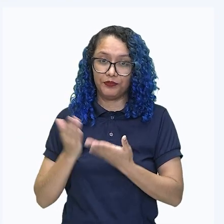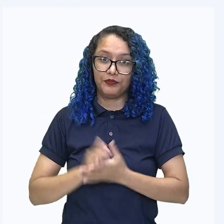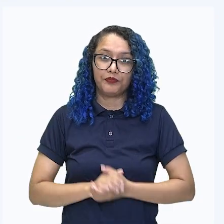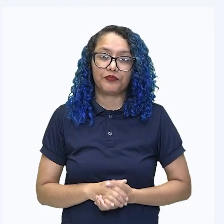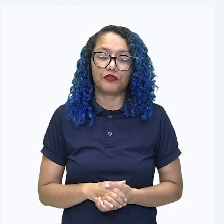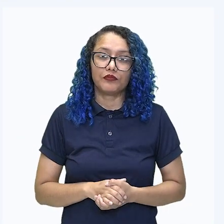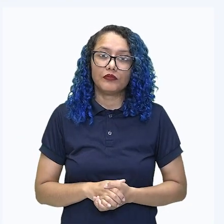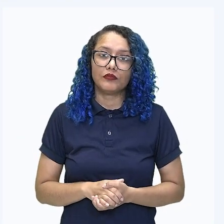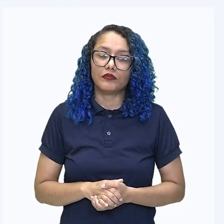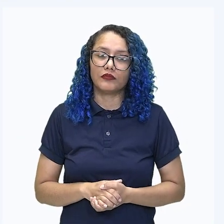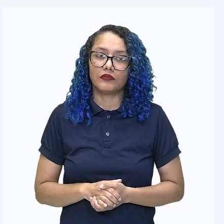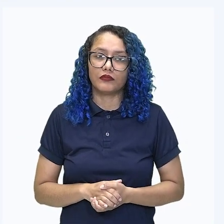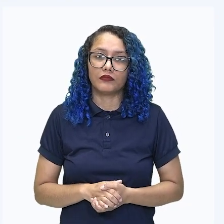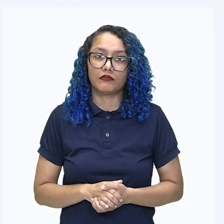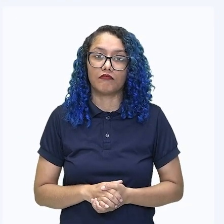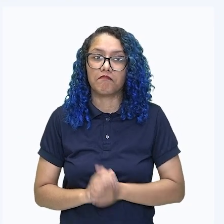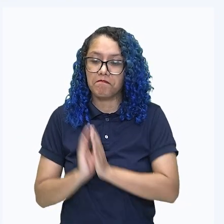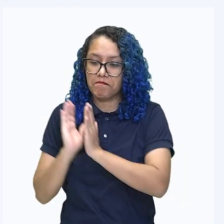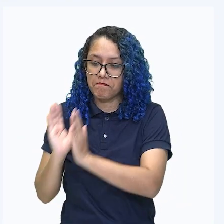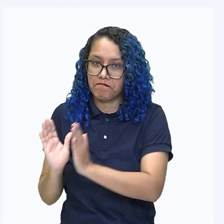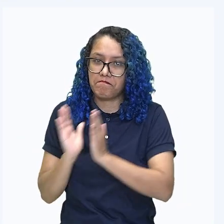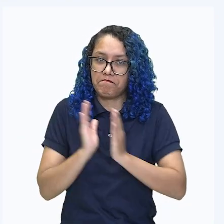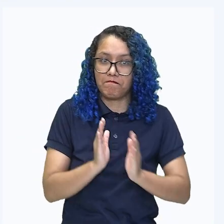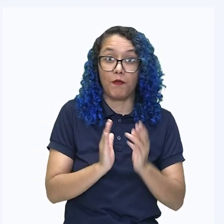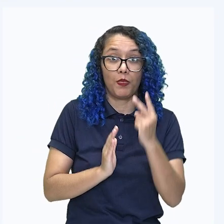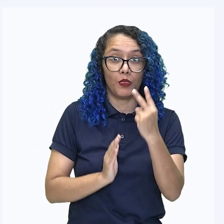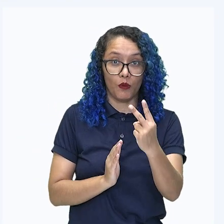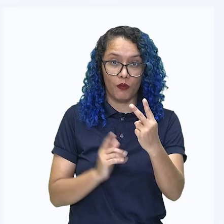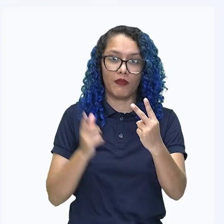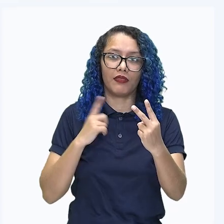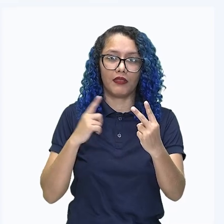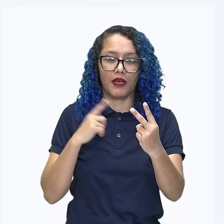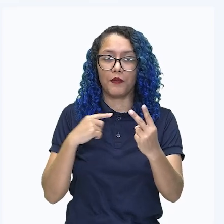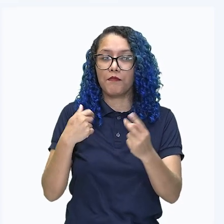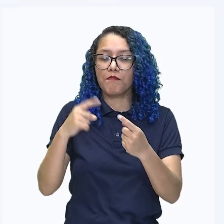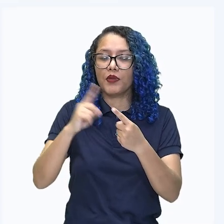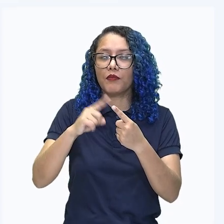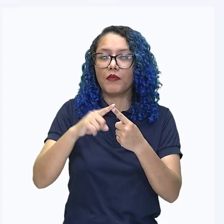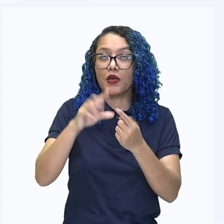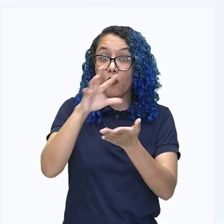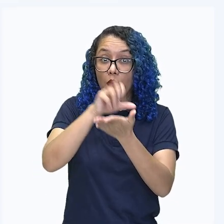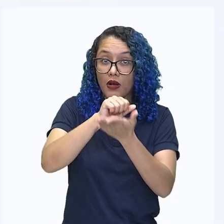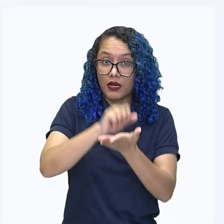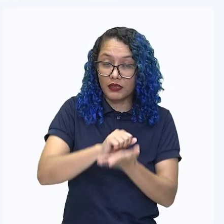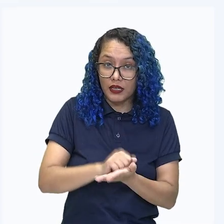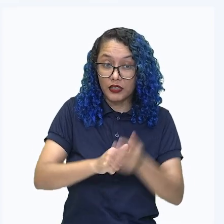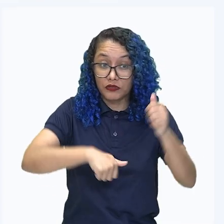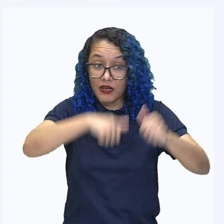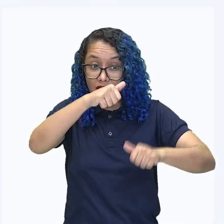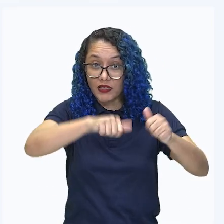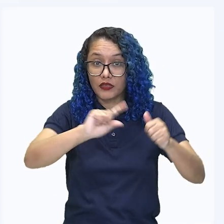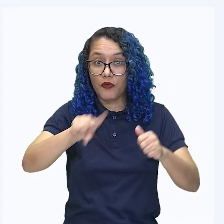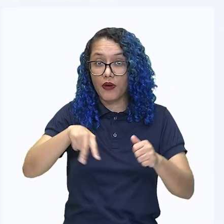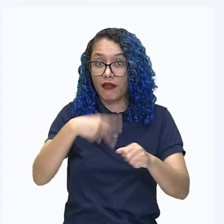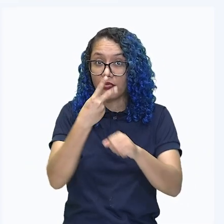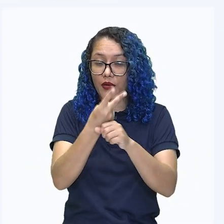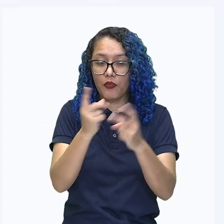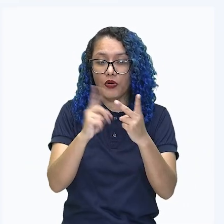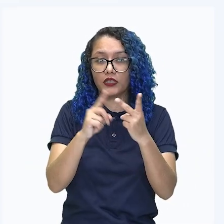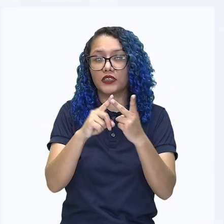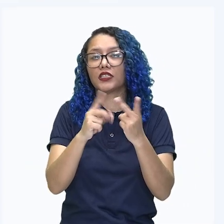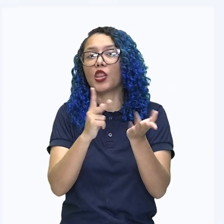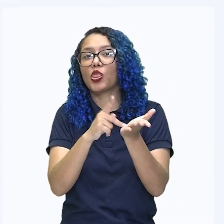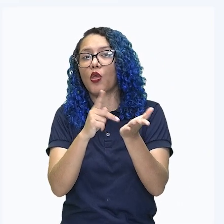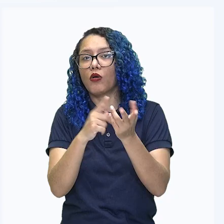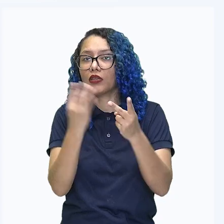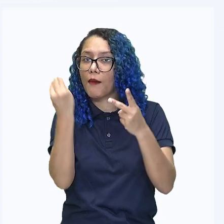As avaliações ele tem duas etapas, que primeiro é o cadastramento da avaliação e depois o lançamento da nota. A gente